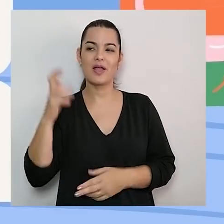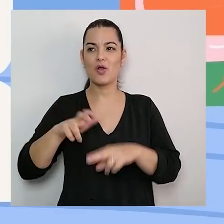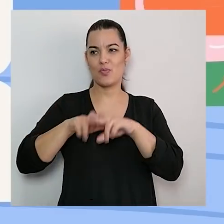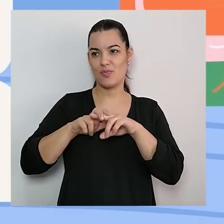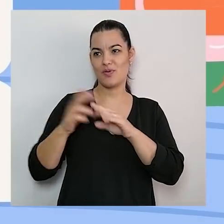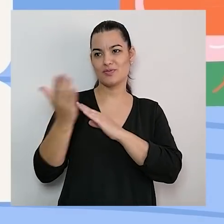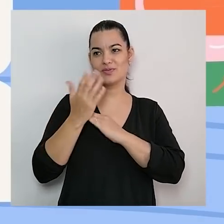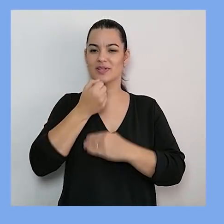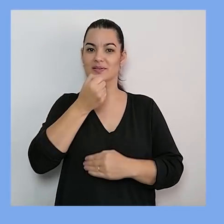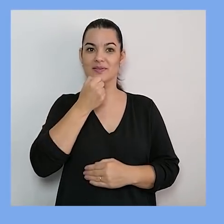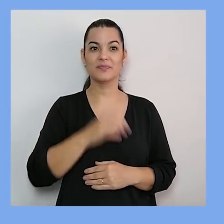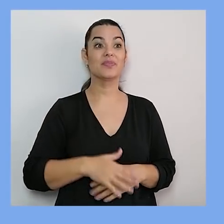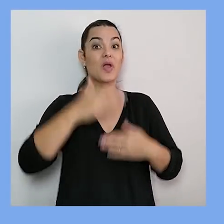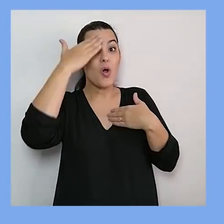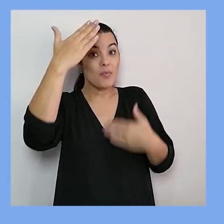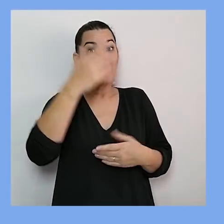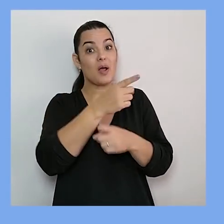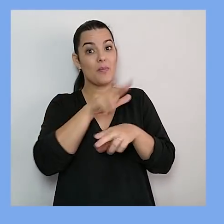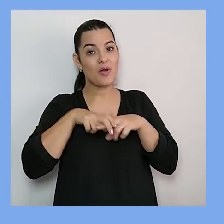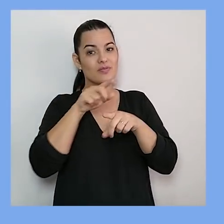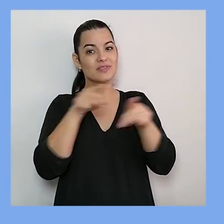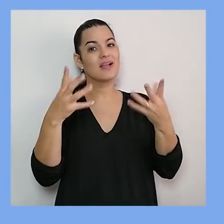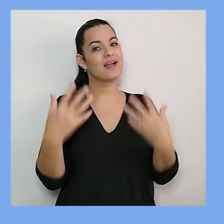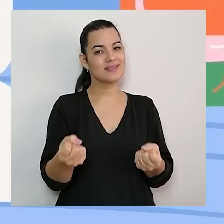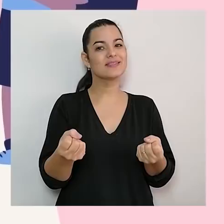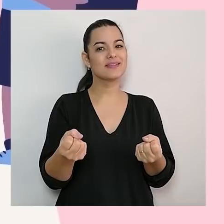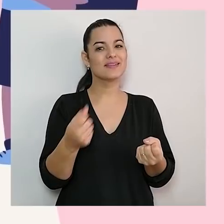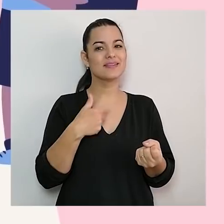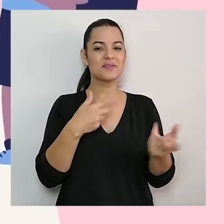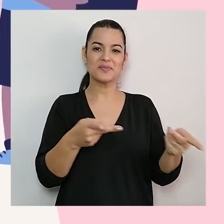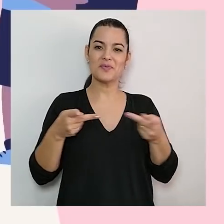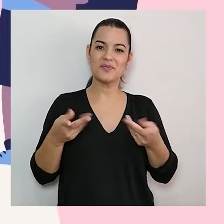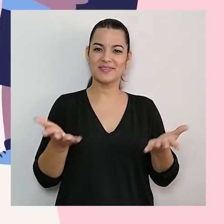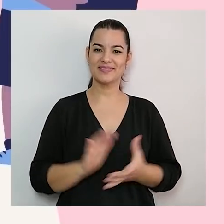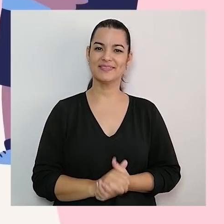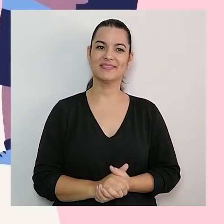essa entrevista. Obrigado por aceitar o convite.